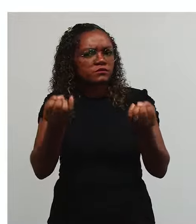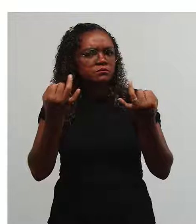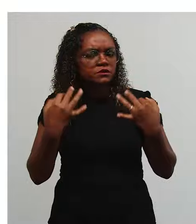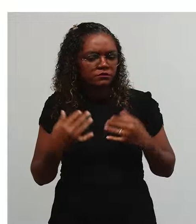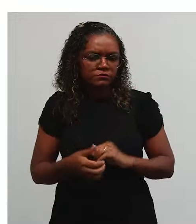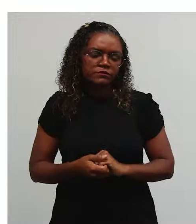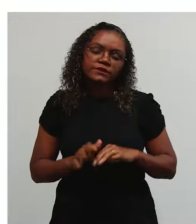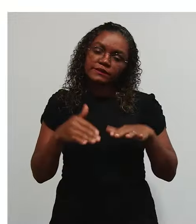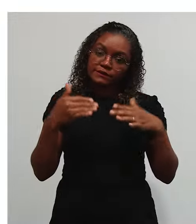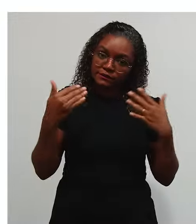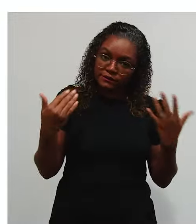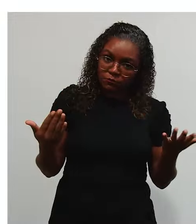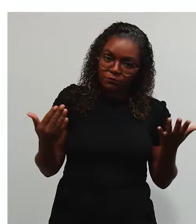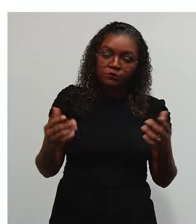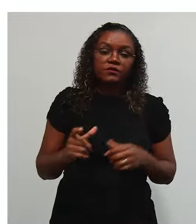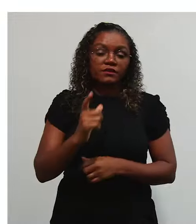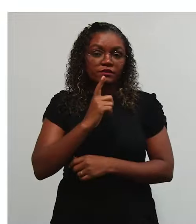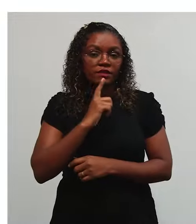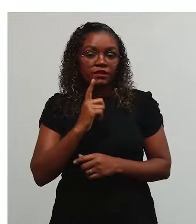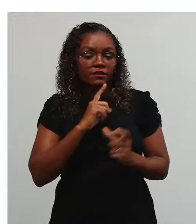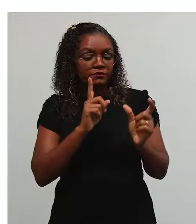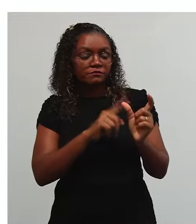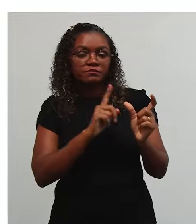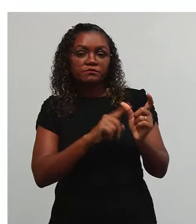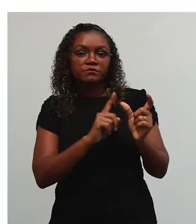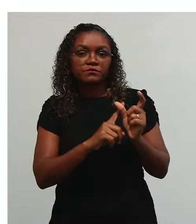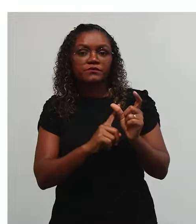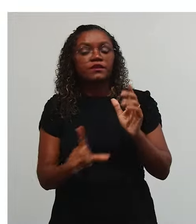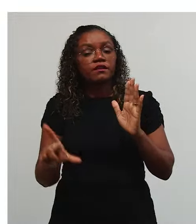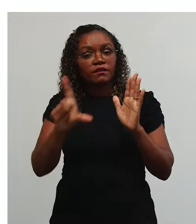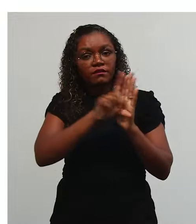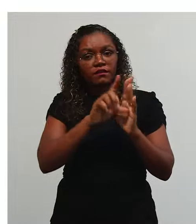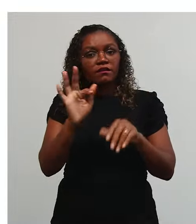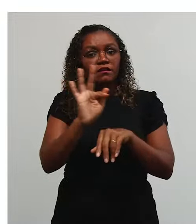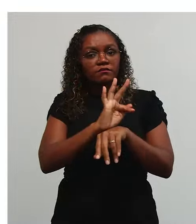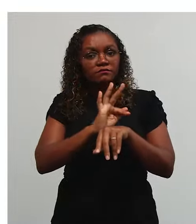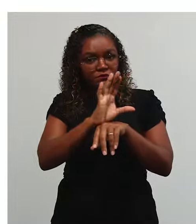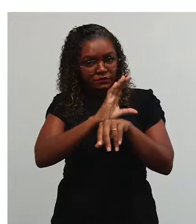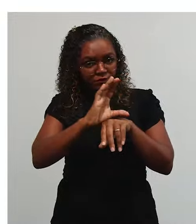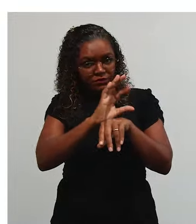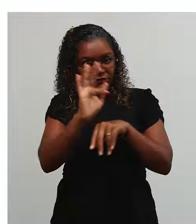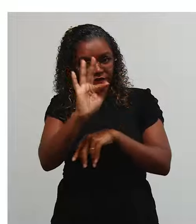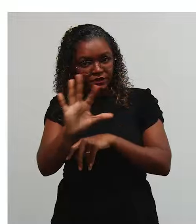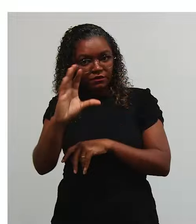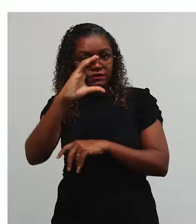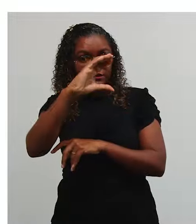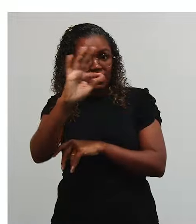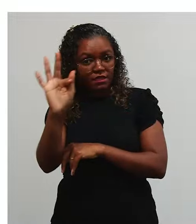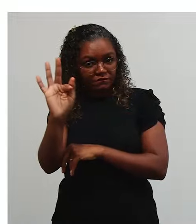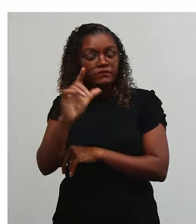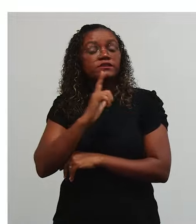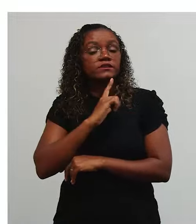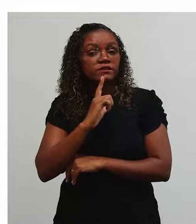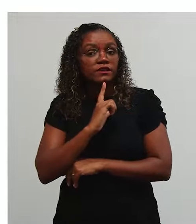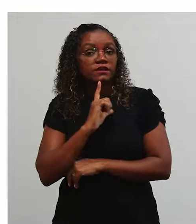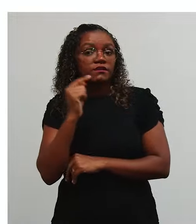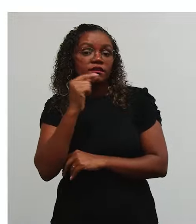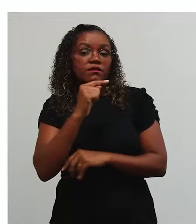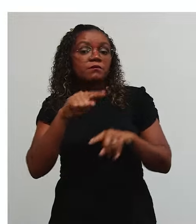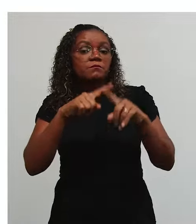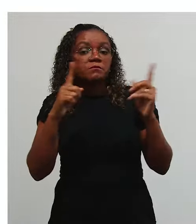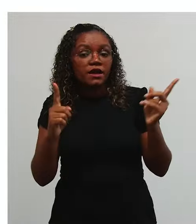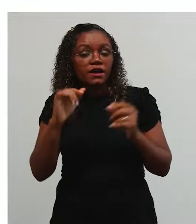na CF Vocês já estão íntimos da constituição eu já T eu já chamo ela de CF então a imunidade tá lá na CF